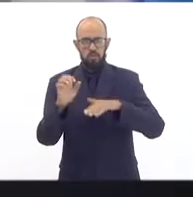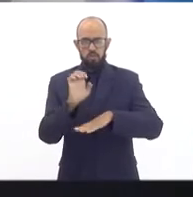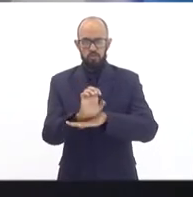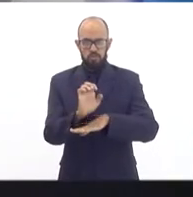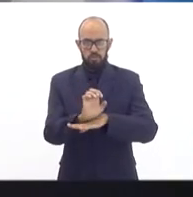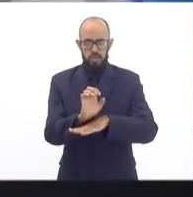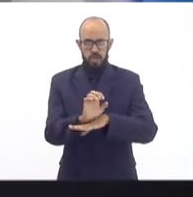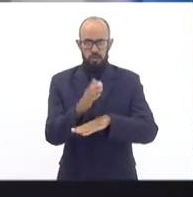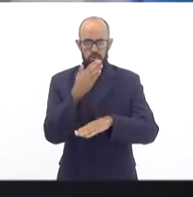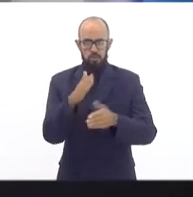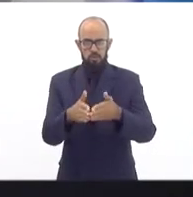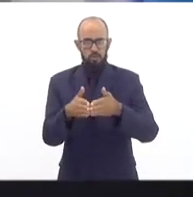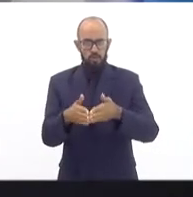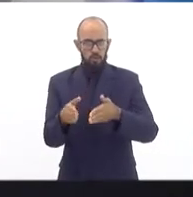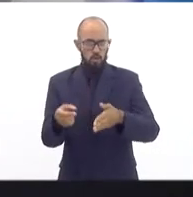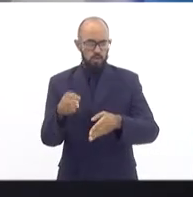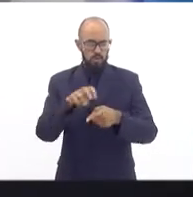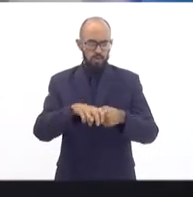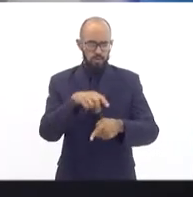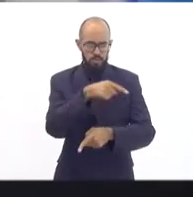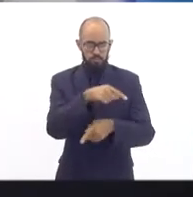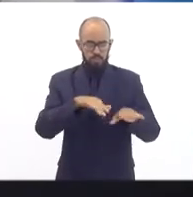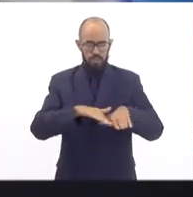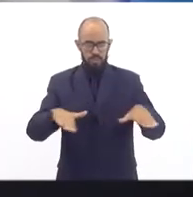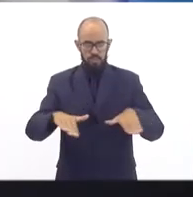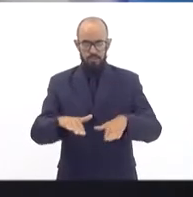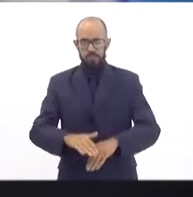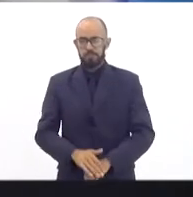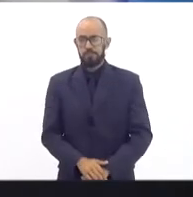solicitado, por gentileza, aqui, por gentileza.